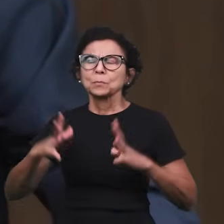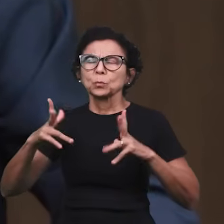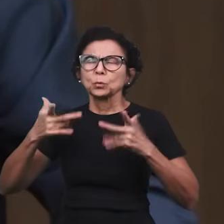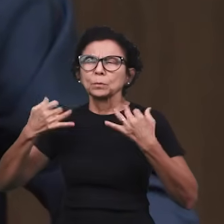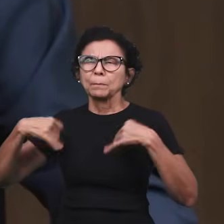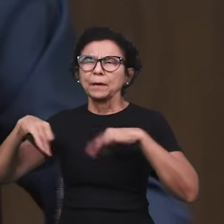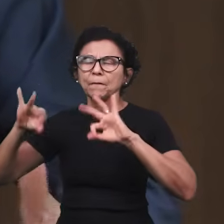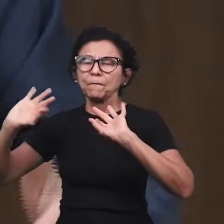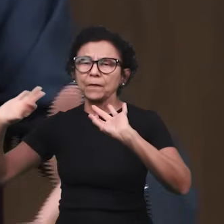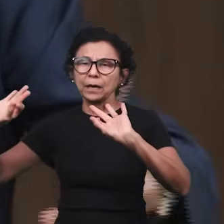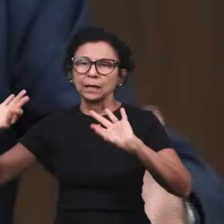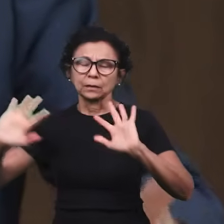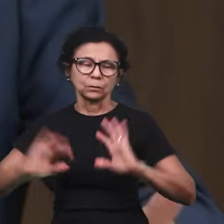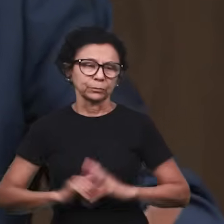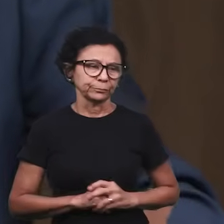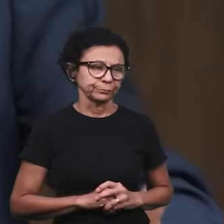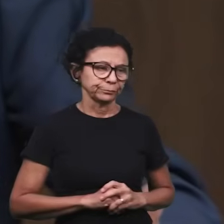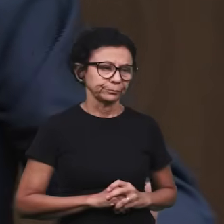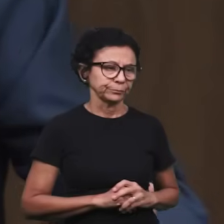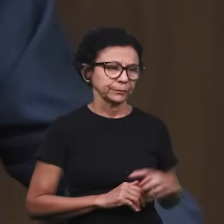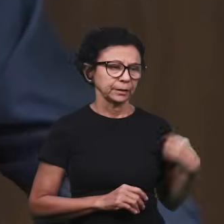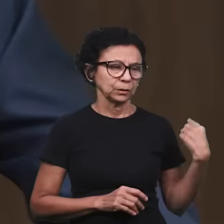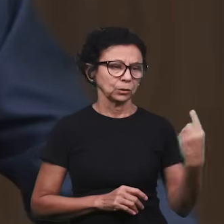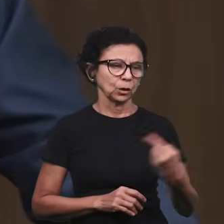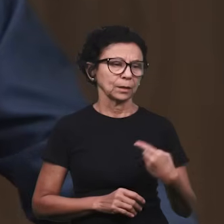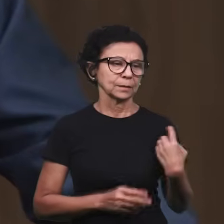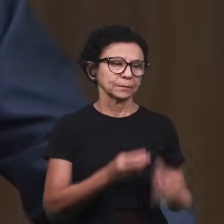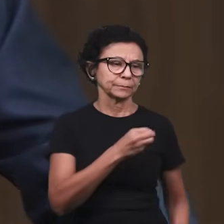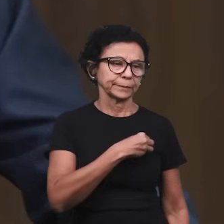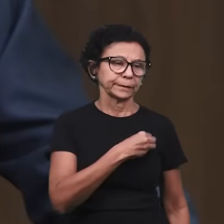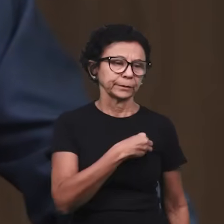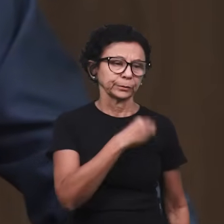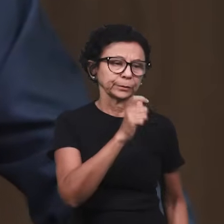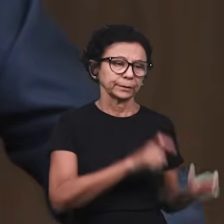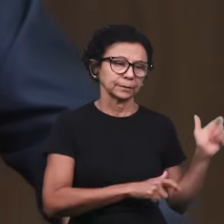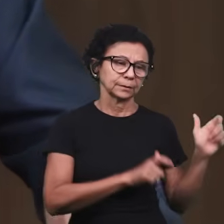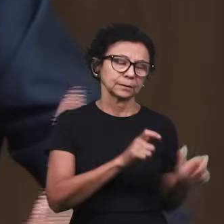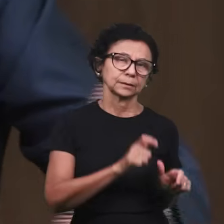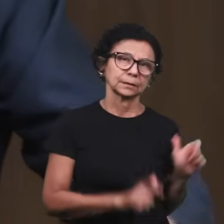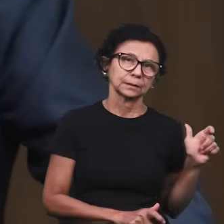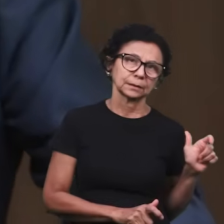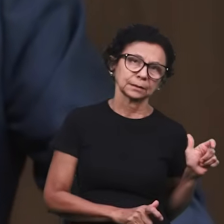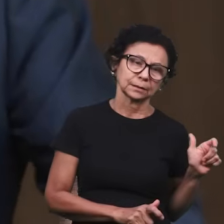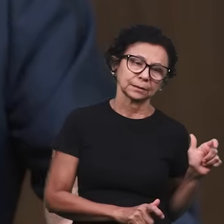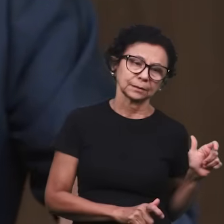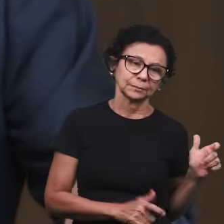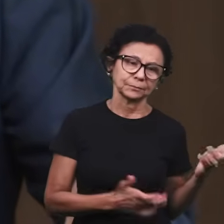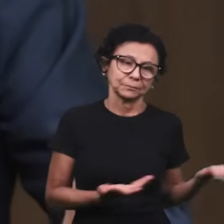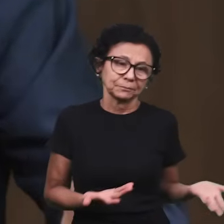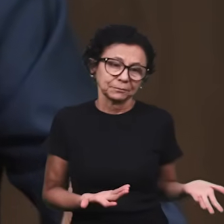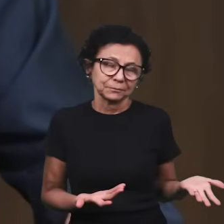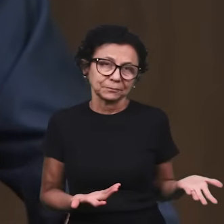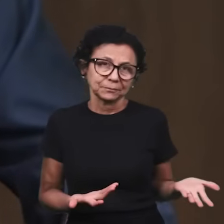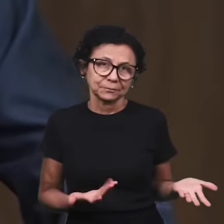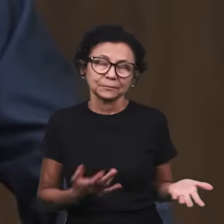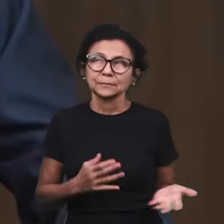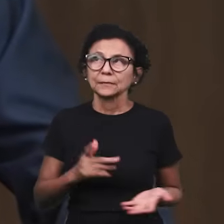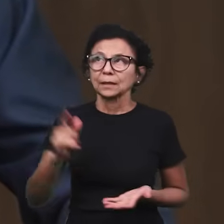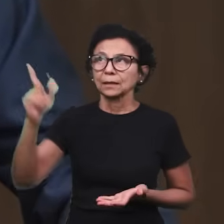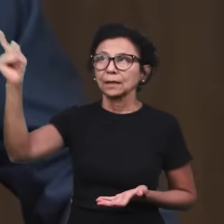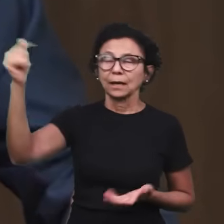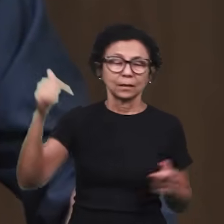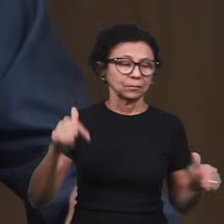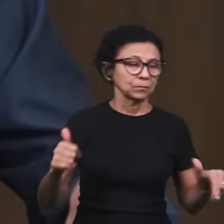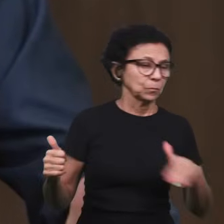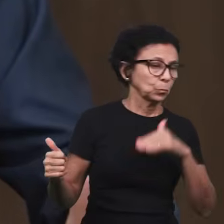diferença é imensa. Um é dos céus e da terra. Né? Um é Bom. eterno, outro é